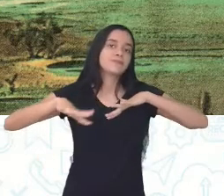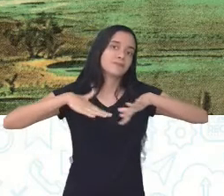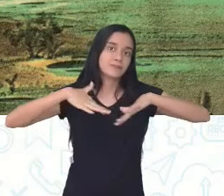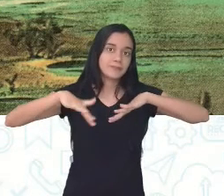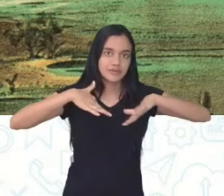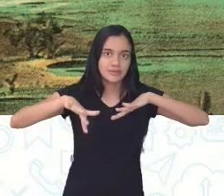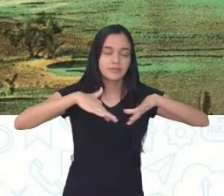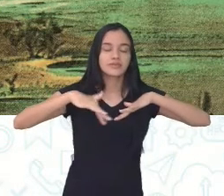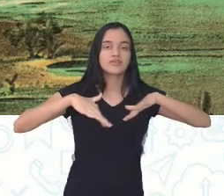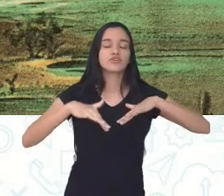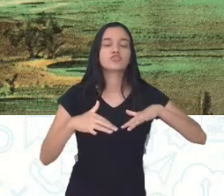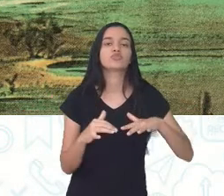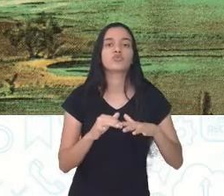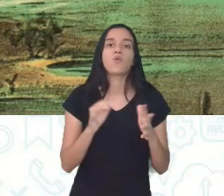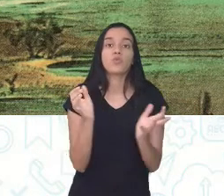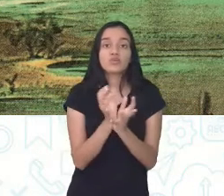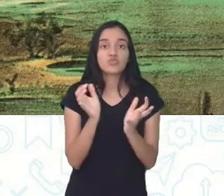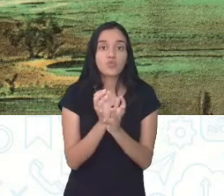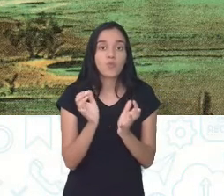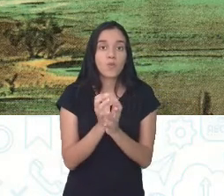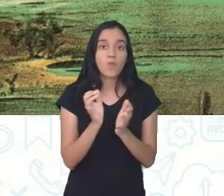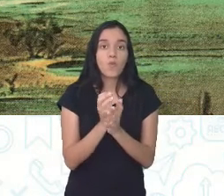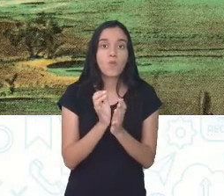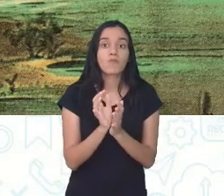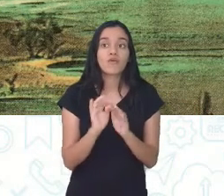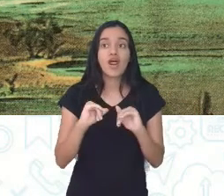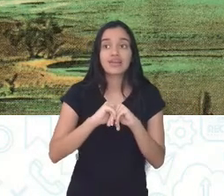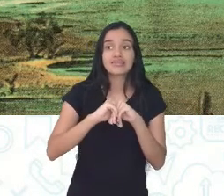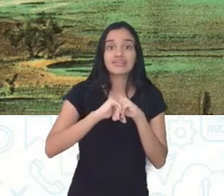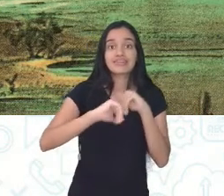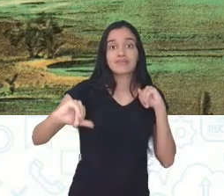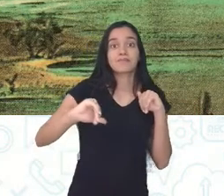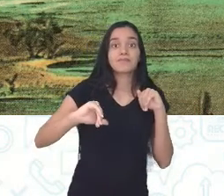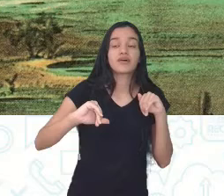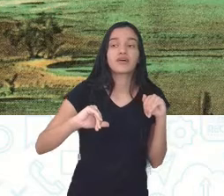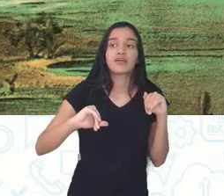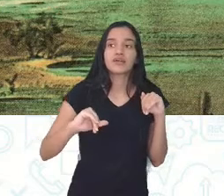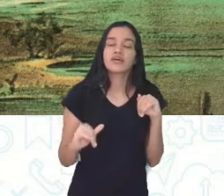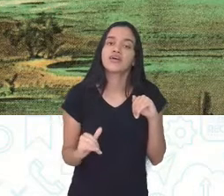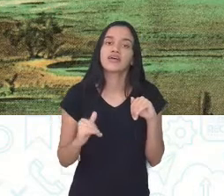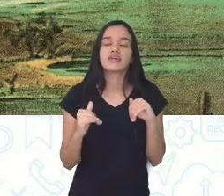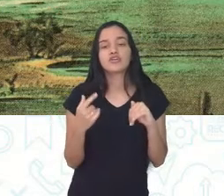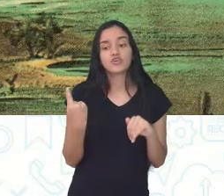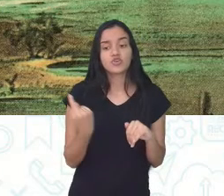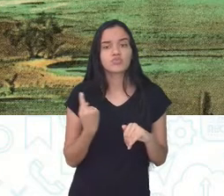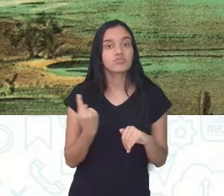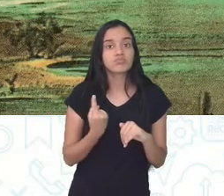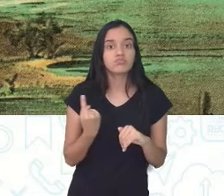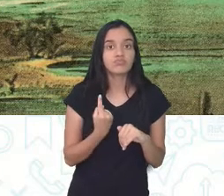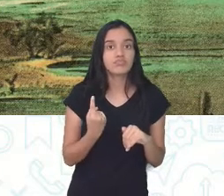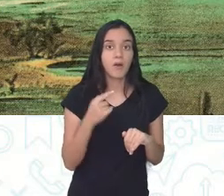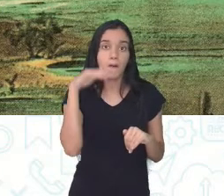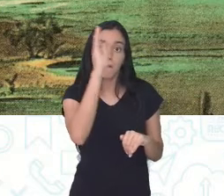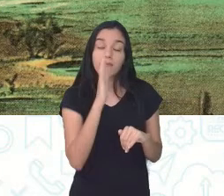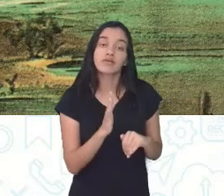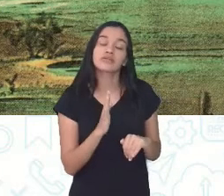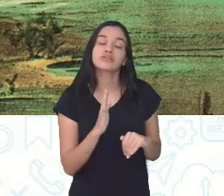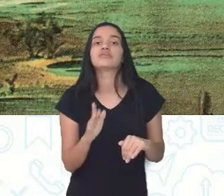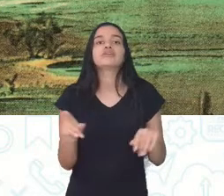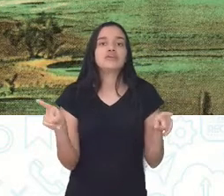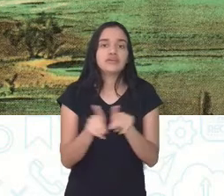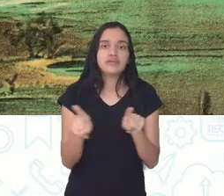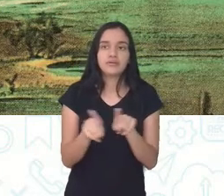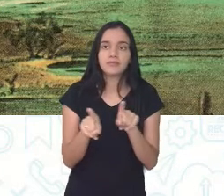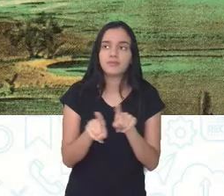da Confederação do Equador, era de se separar, né, de se tornar independente do Brasil, assim como era